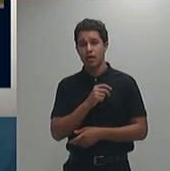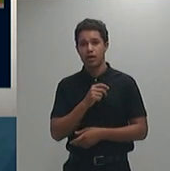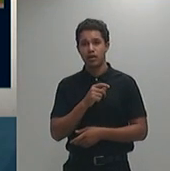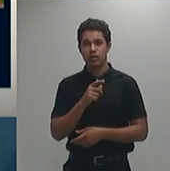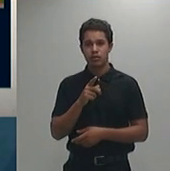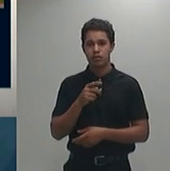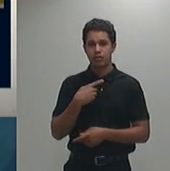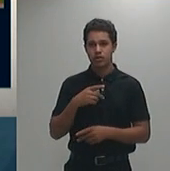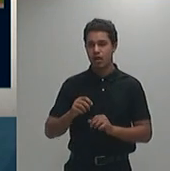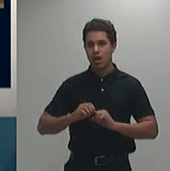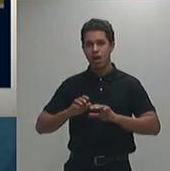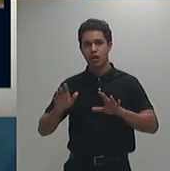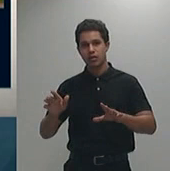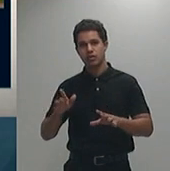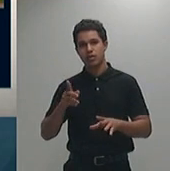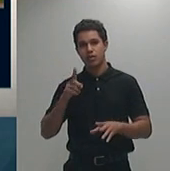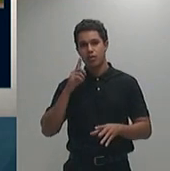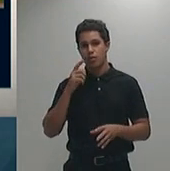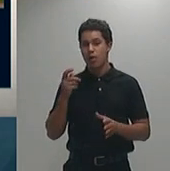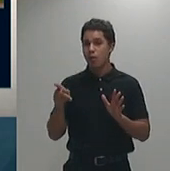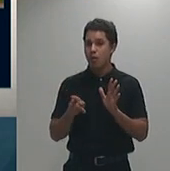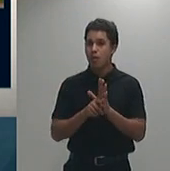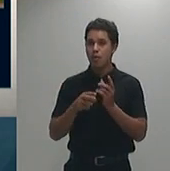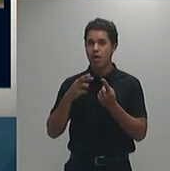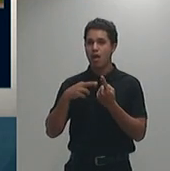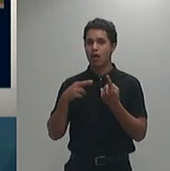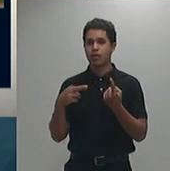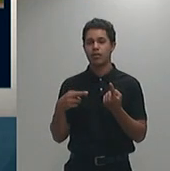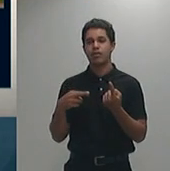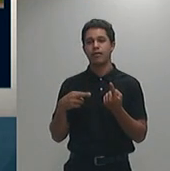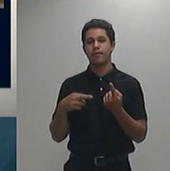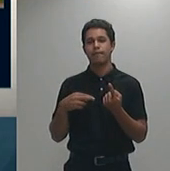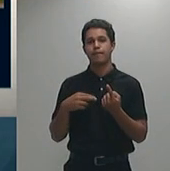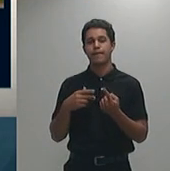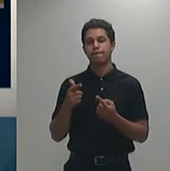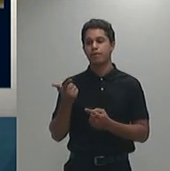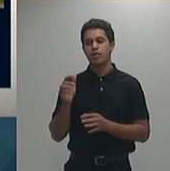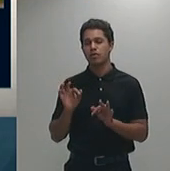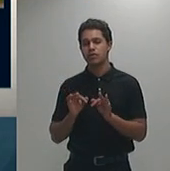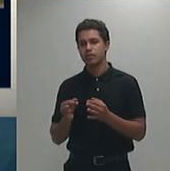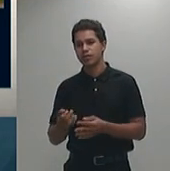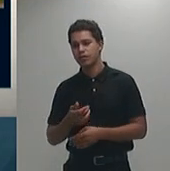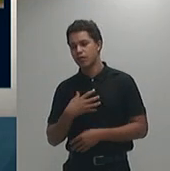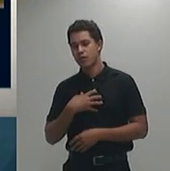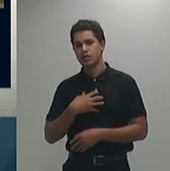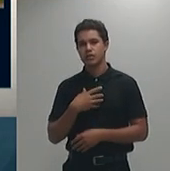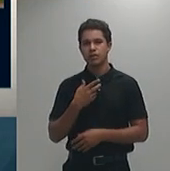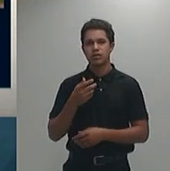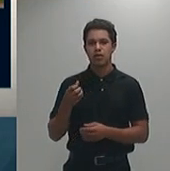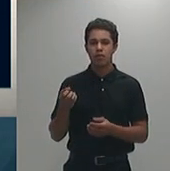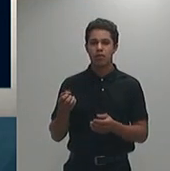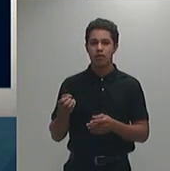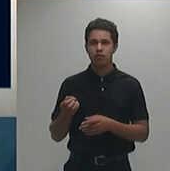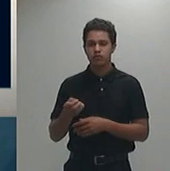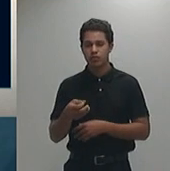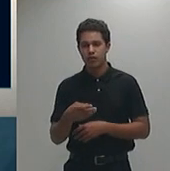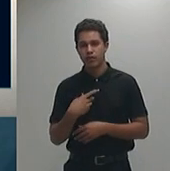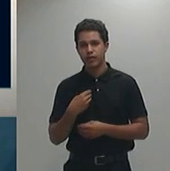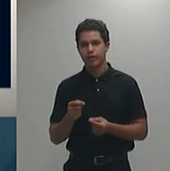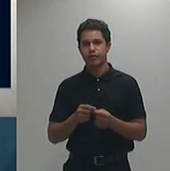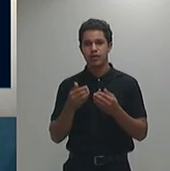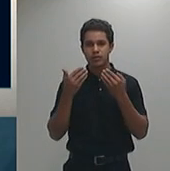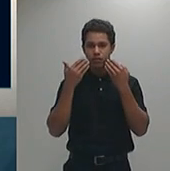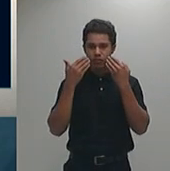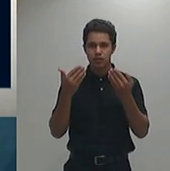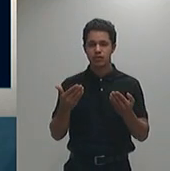bem lançado o voto da eminente a relatora com as Breves considerações adicionais e apresento